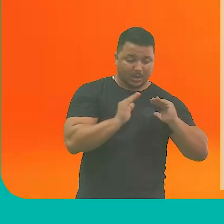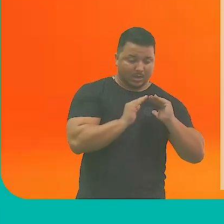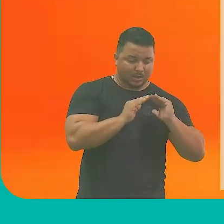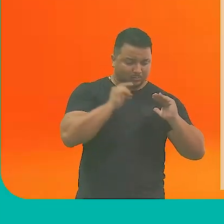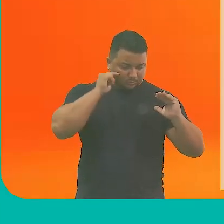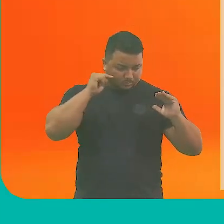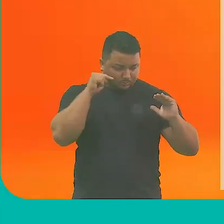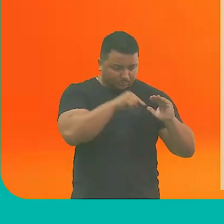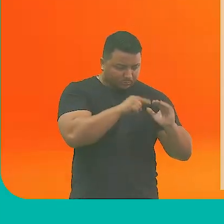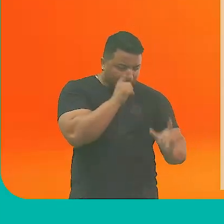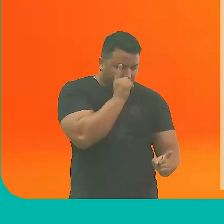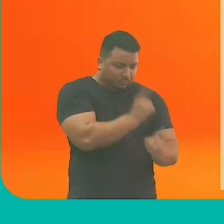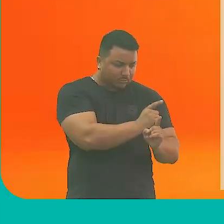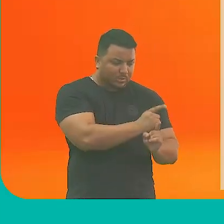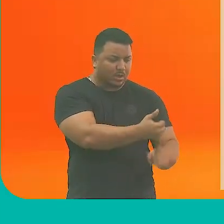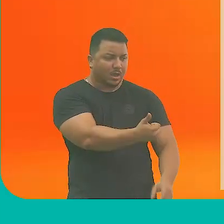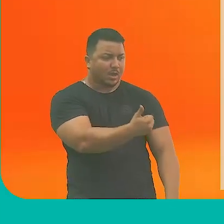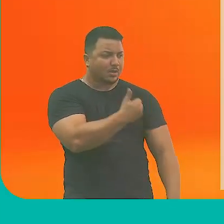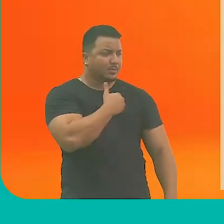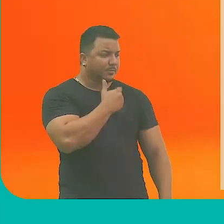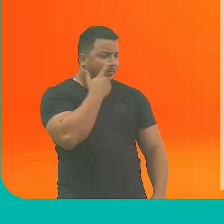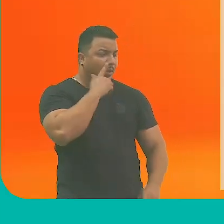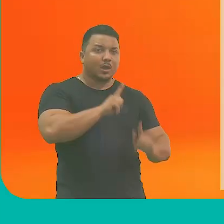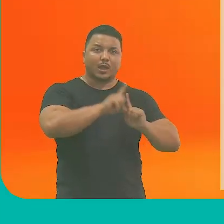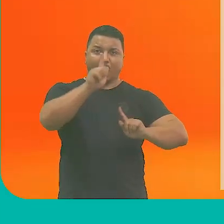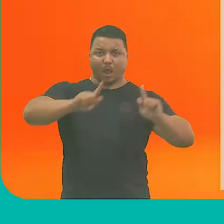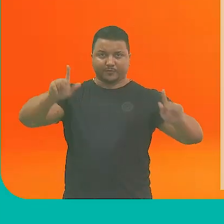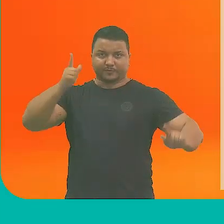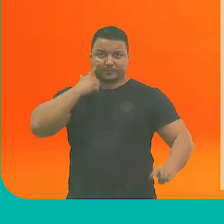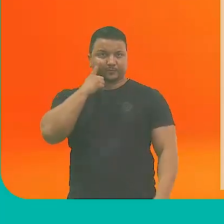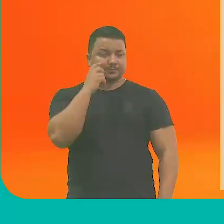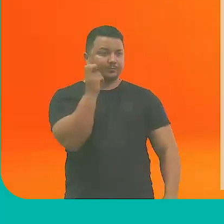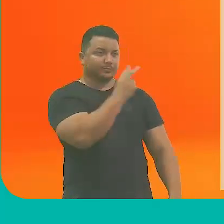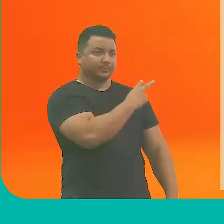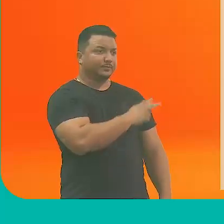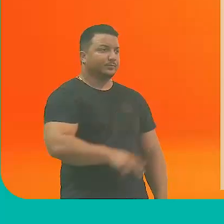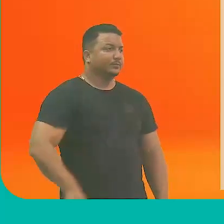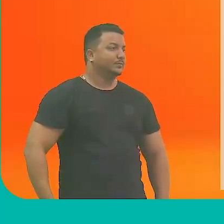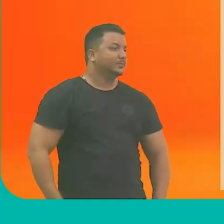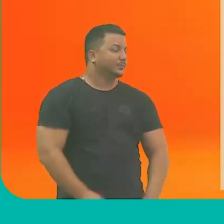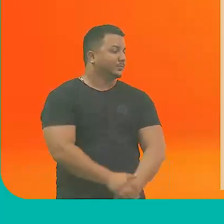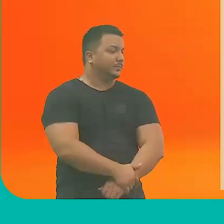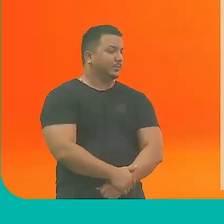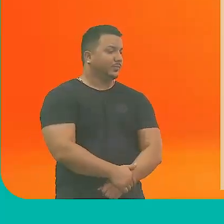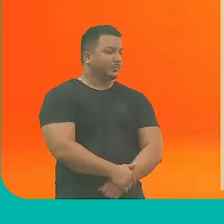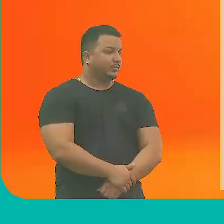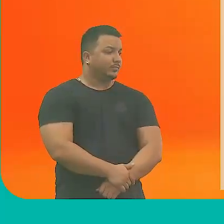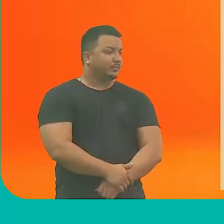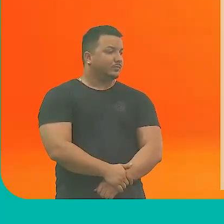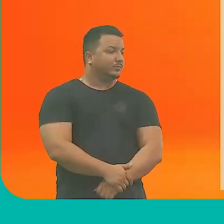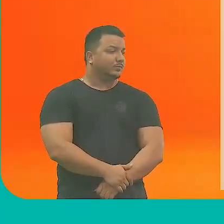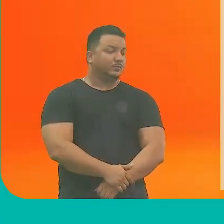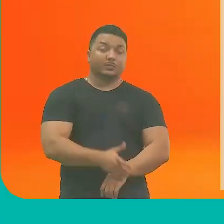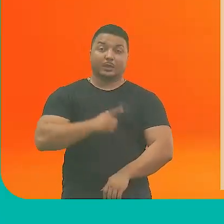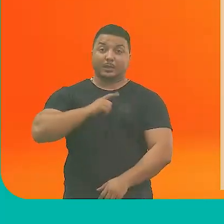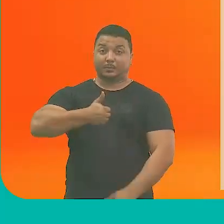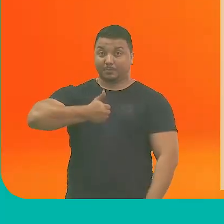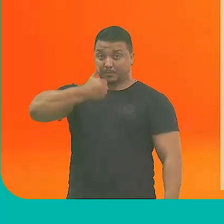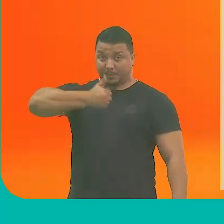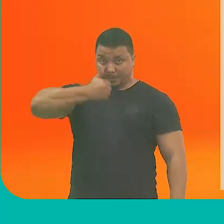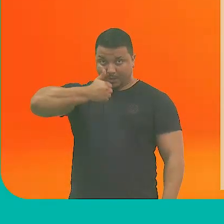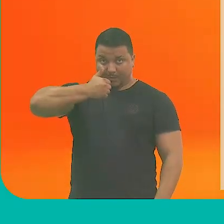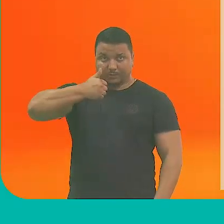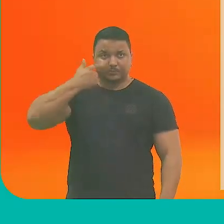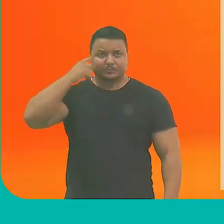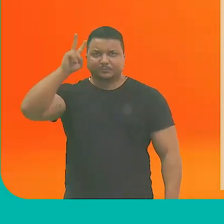o aplicativo forneceu esse gráfico. Está aqui o gráfico. Primeira coisa,